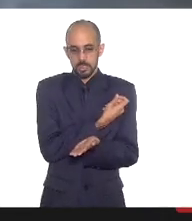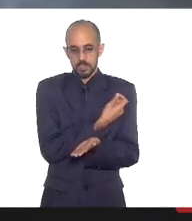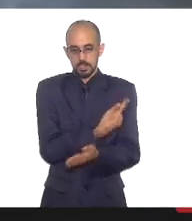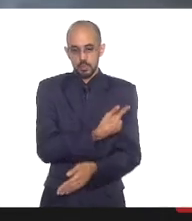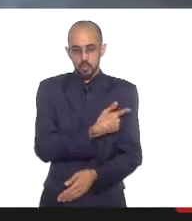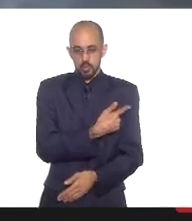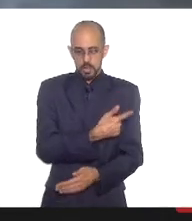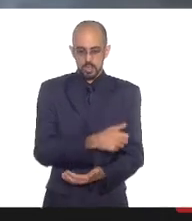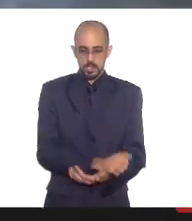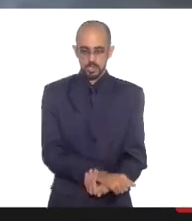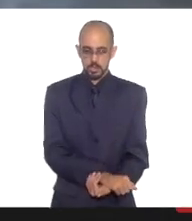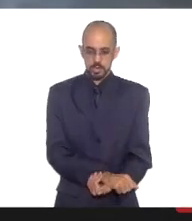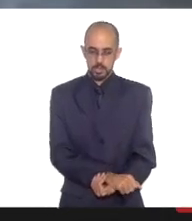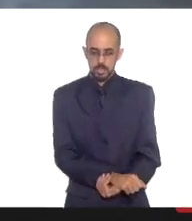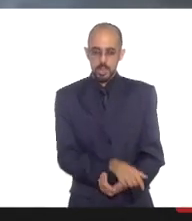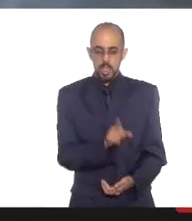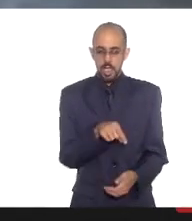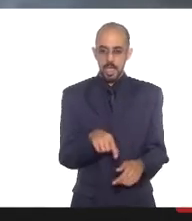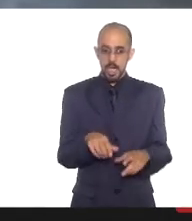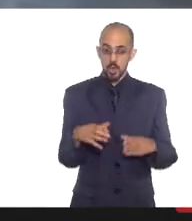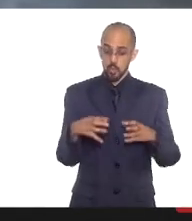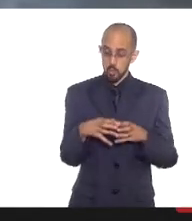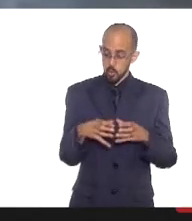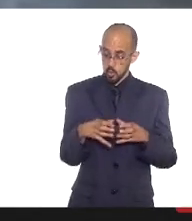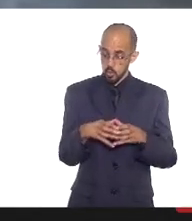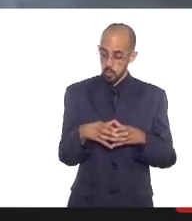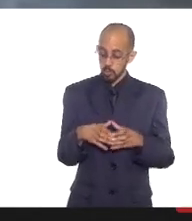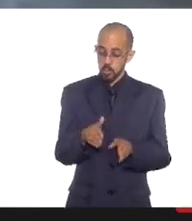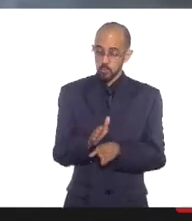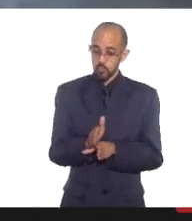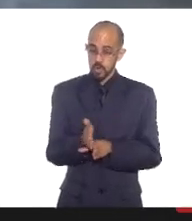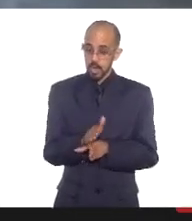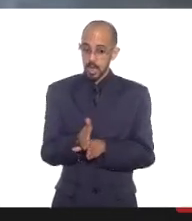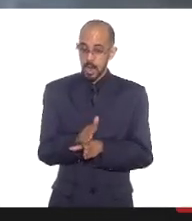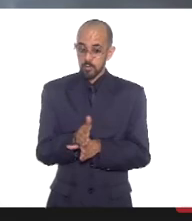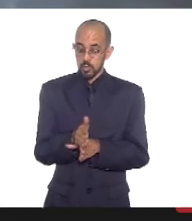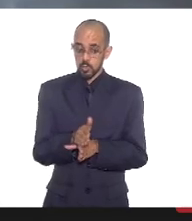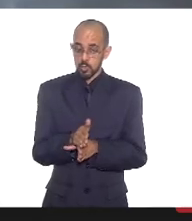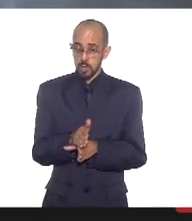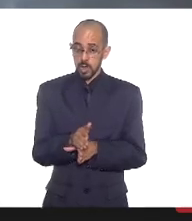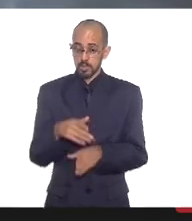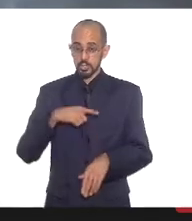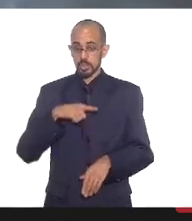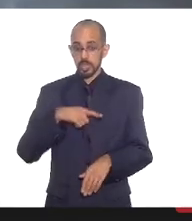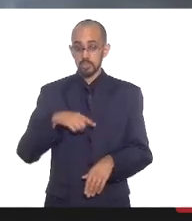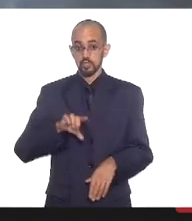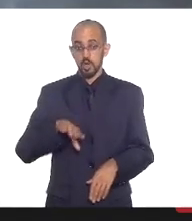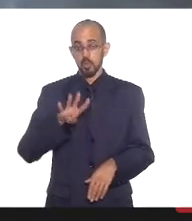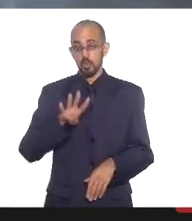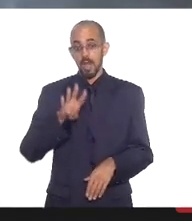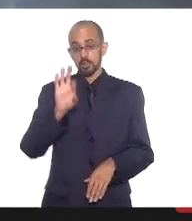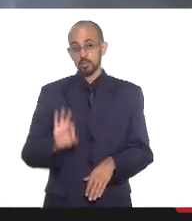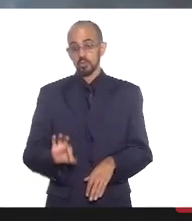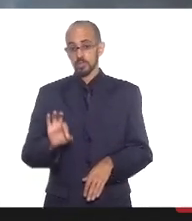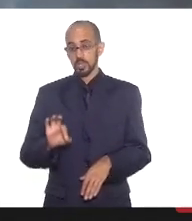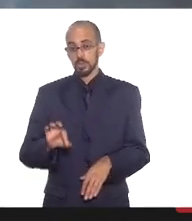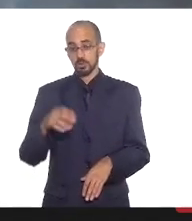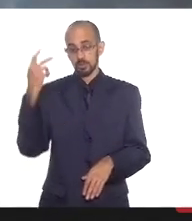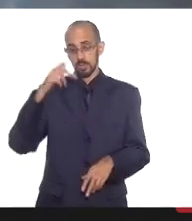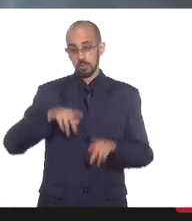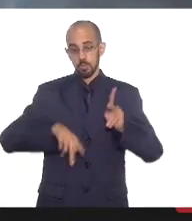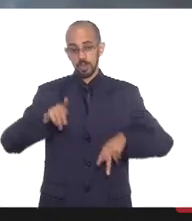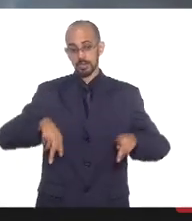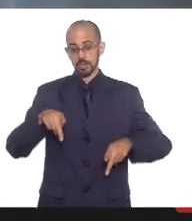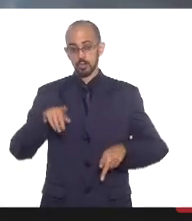são roupas extremamente vulneráveis nós temos penso só quatro por cento da pessoa com deficiência vacinada